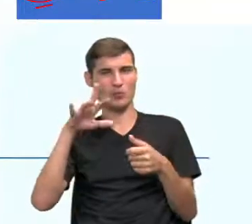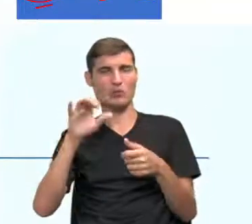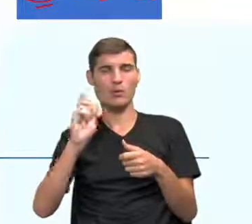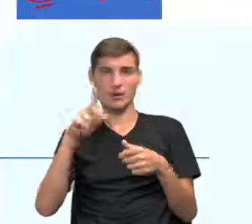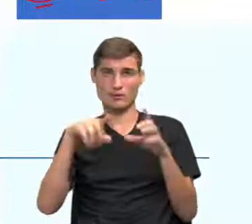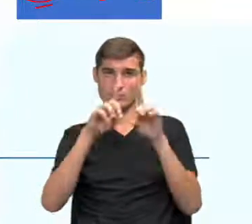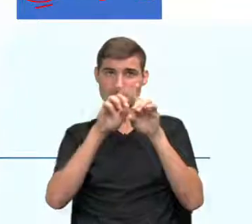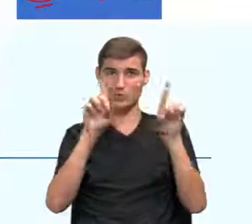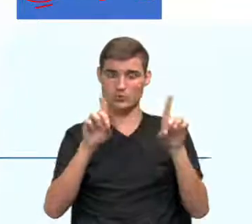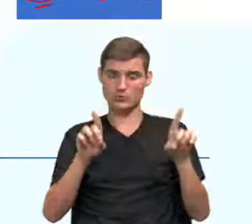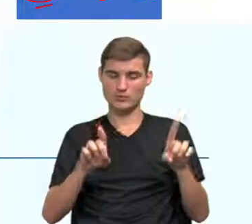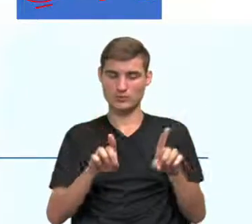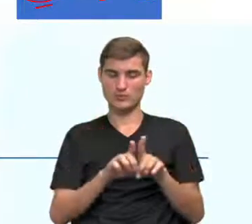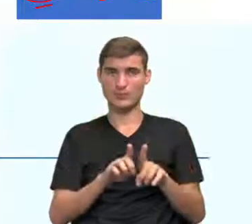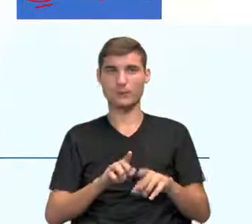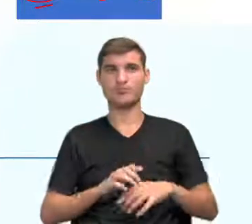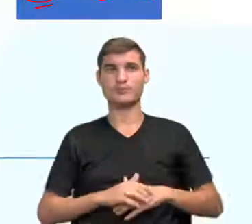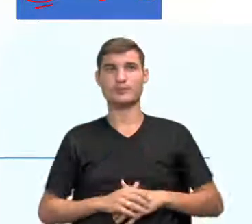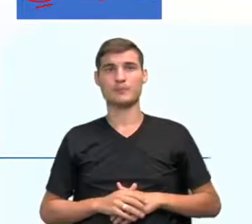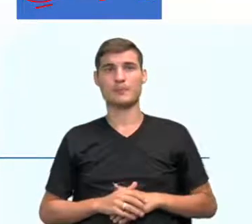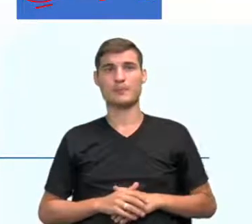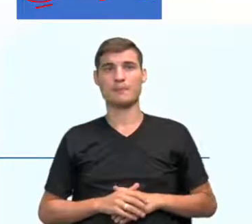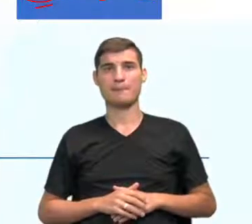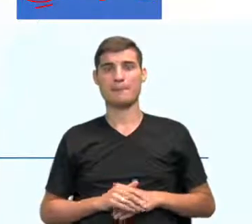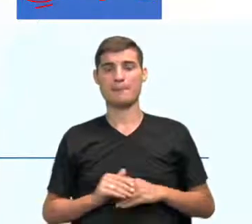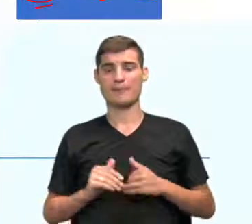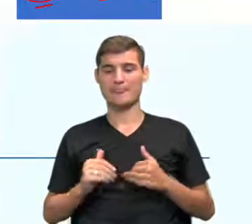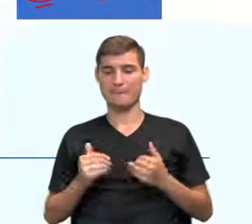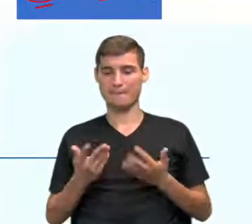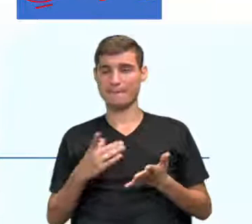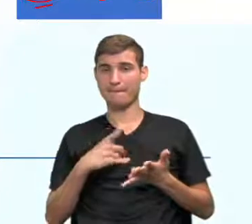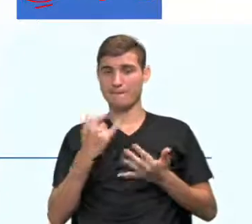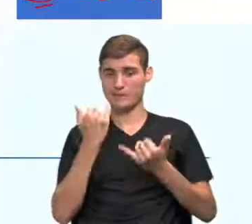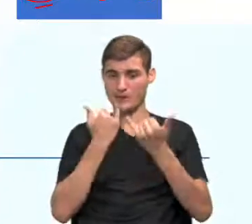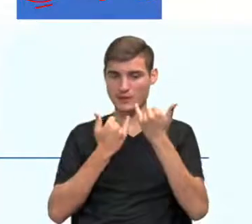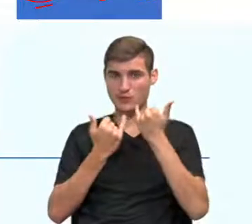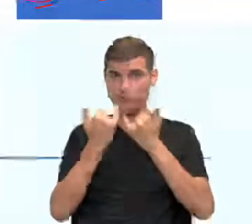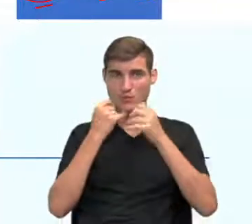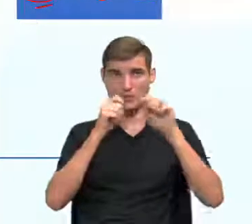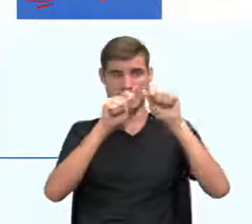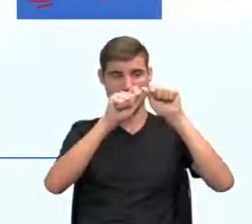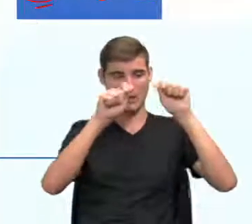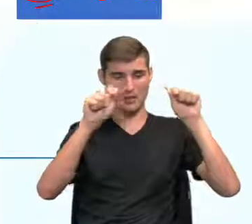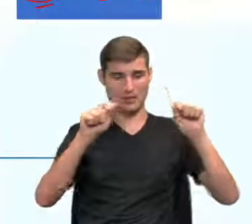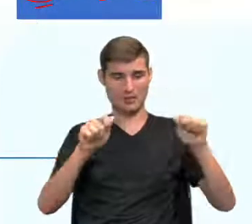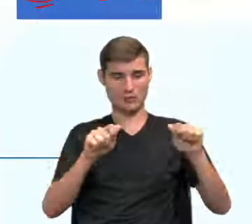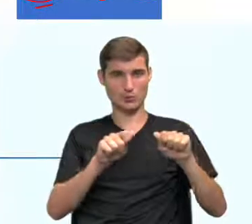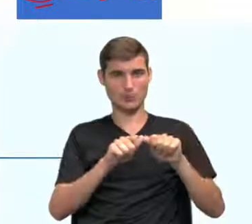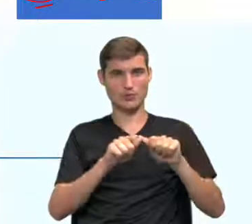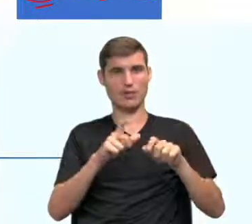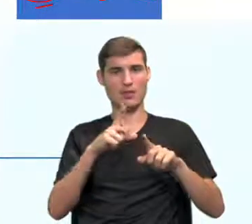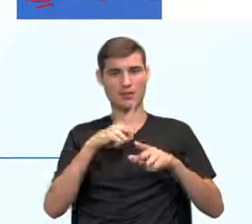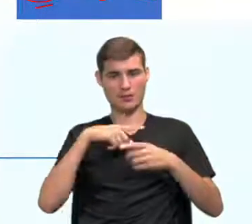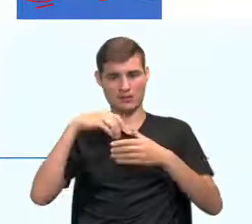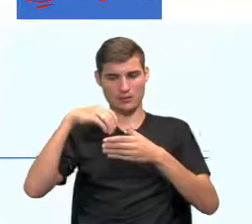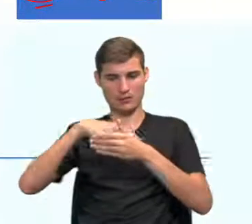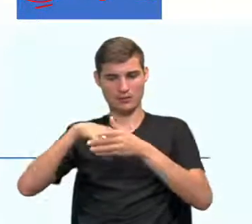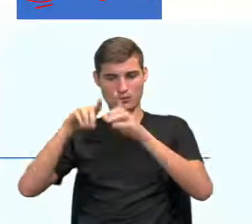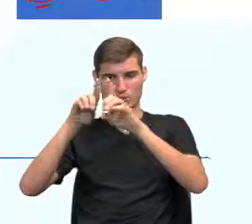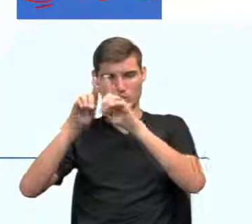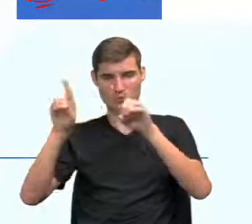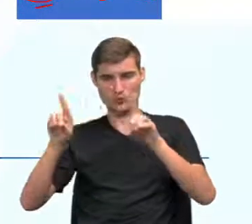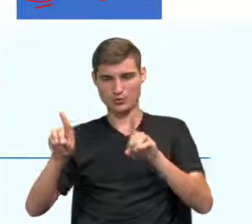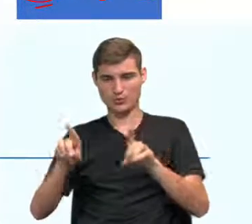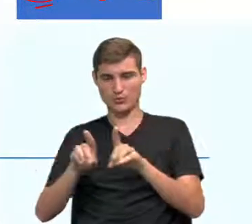digital, trem de pulsos. Quando eu tenho informação analógica e estou utilizando uma portadora digital, vem umas